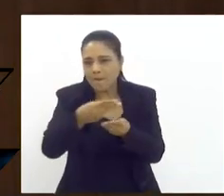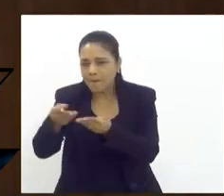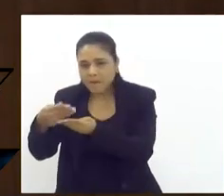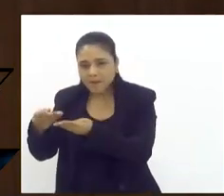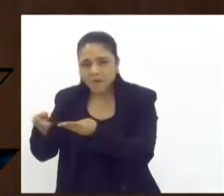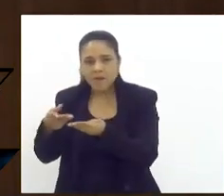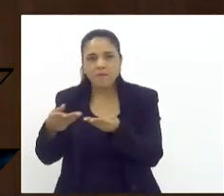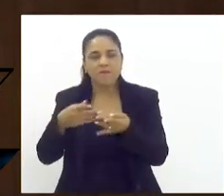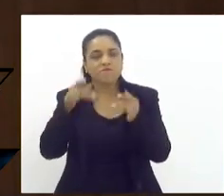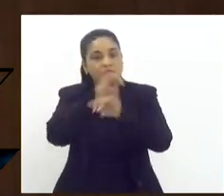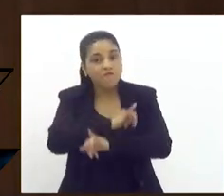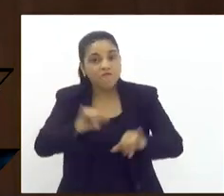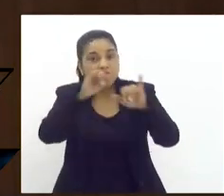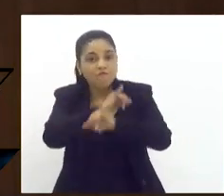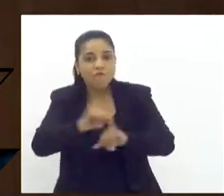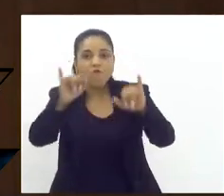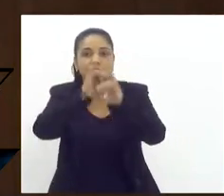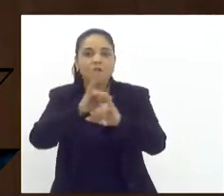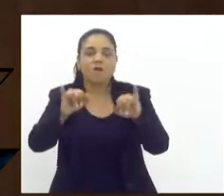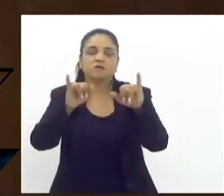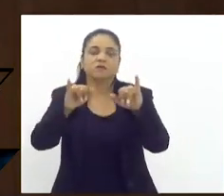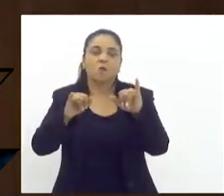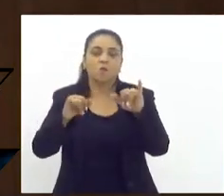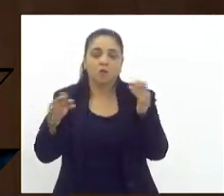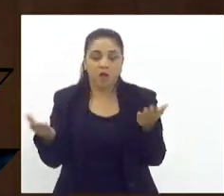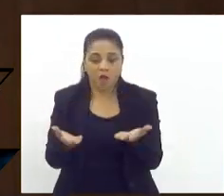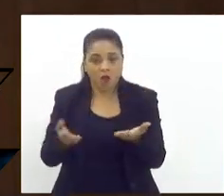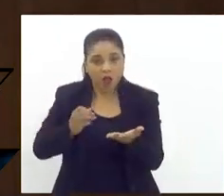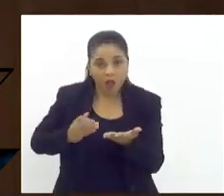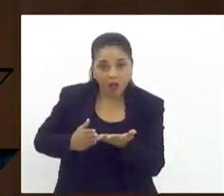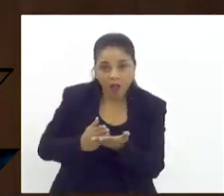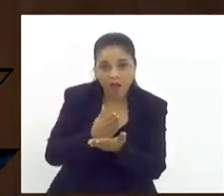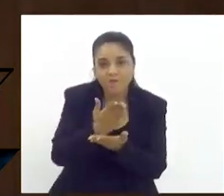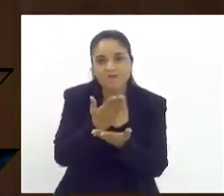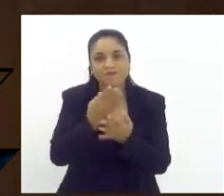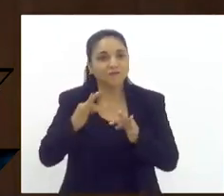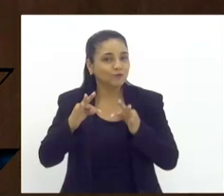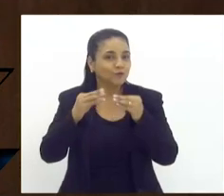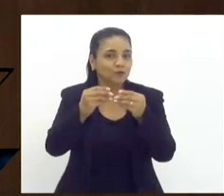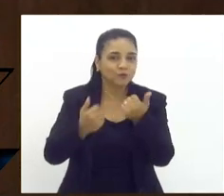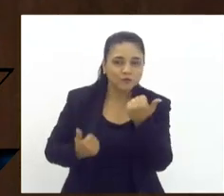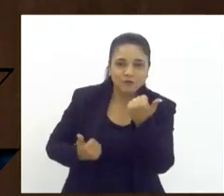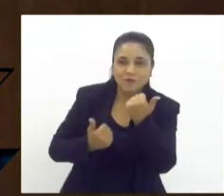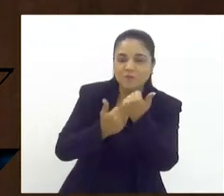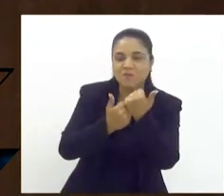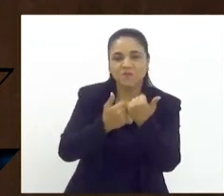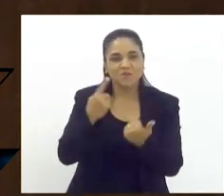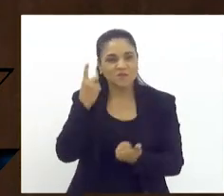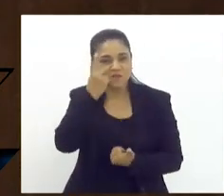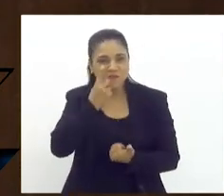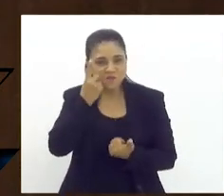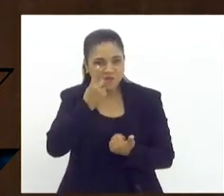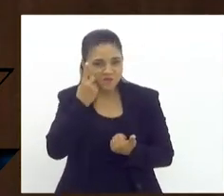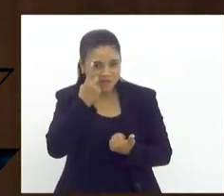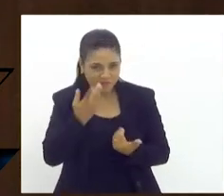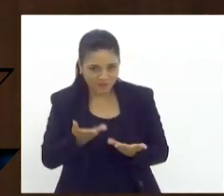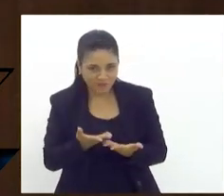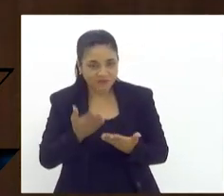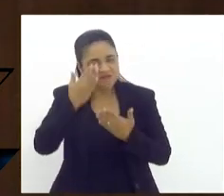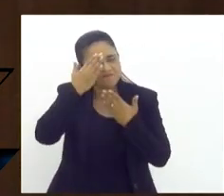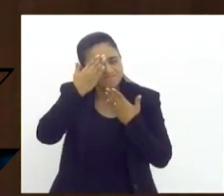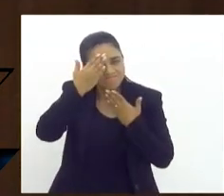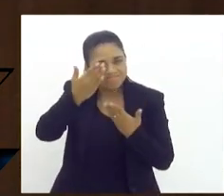maior a isso que nós acabamos de aprovar com o apoio de todas as deputadas e deputados a quem nós